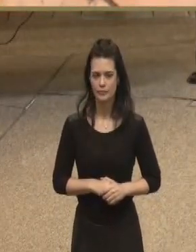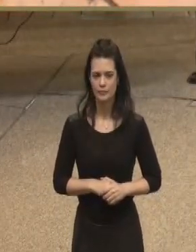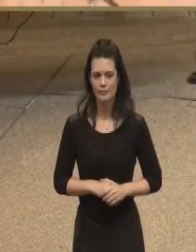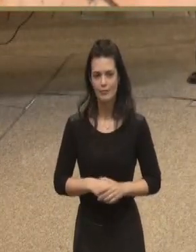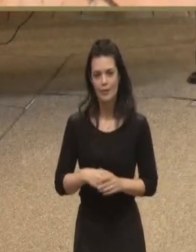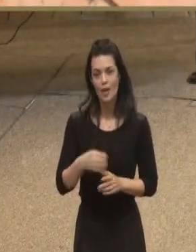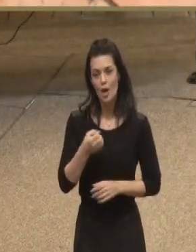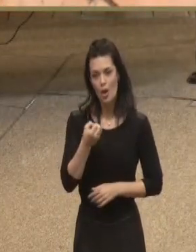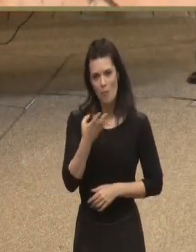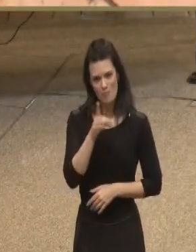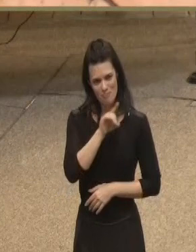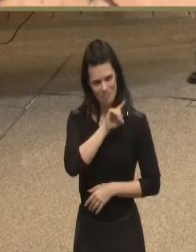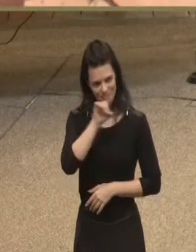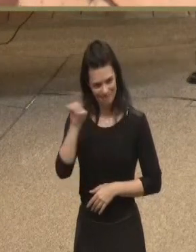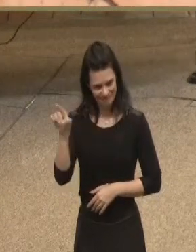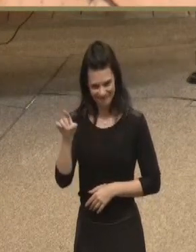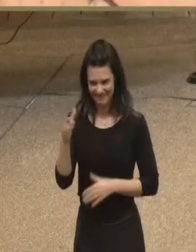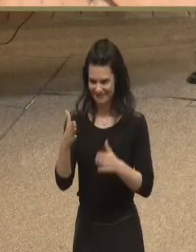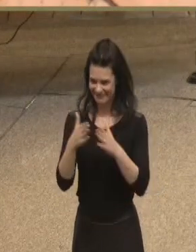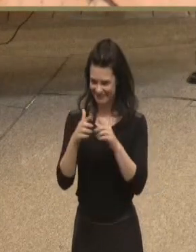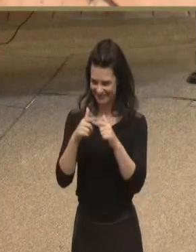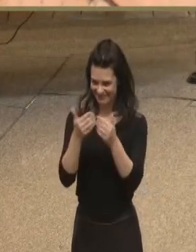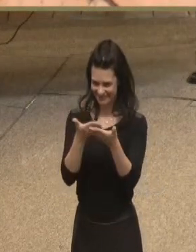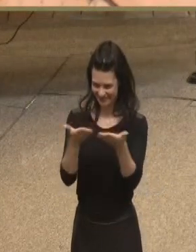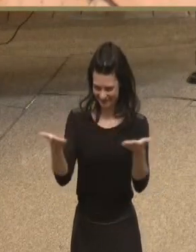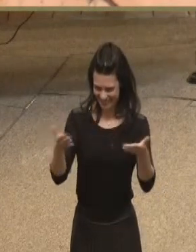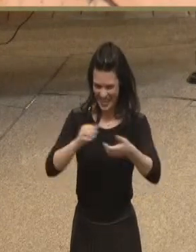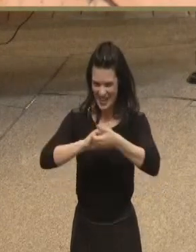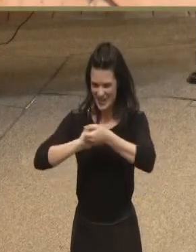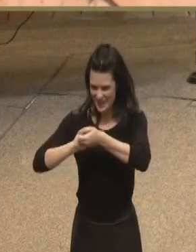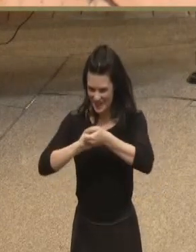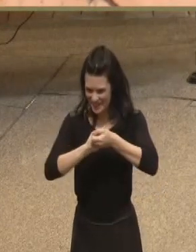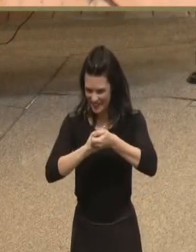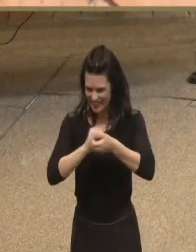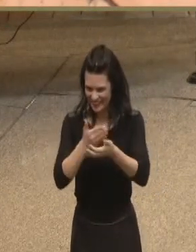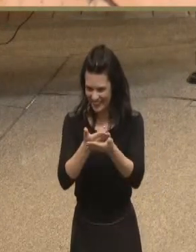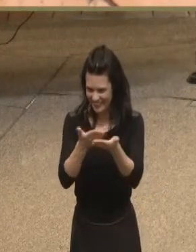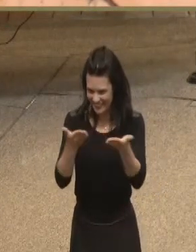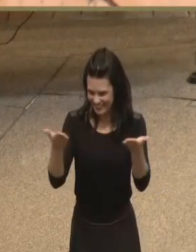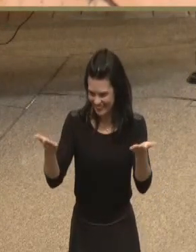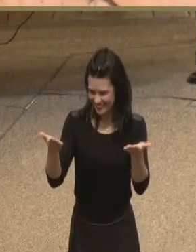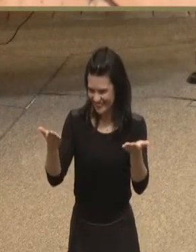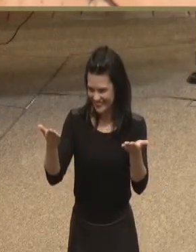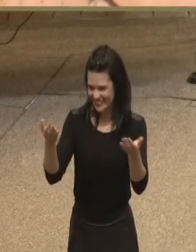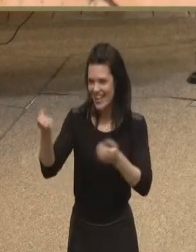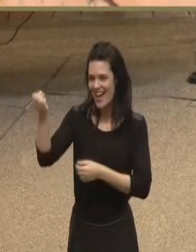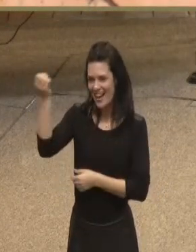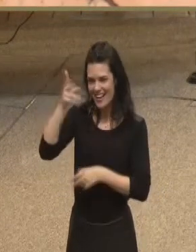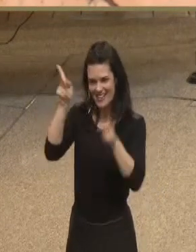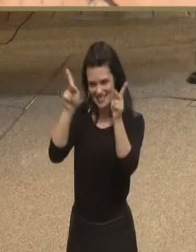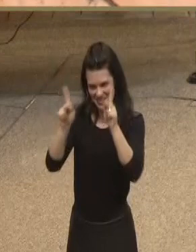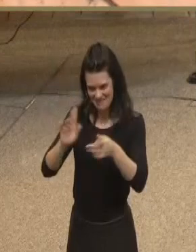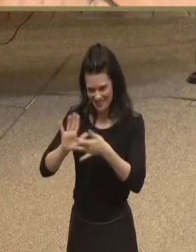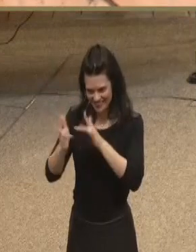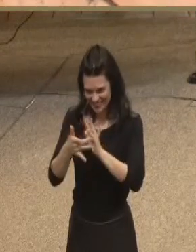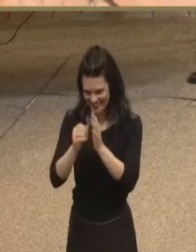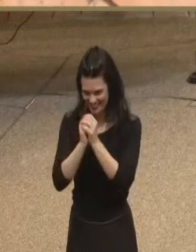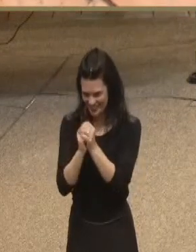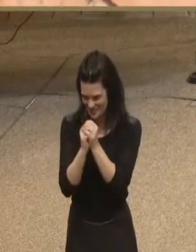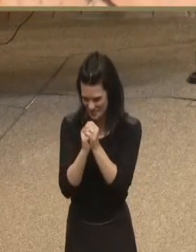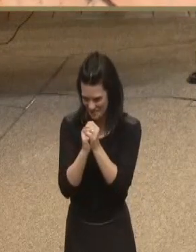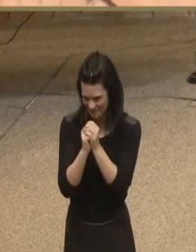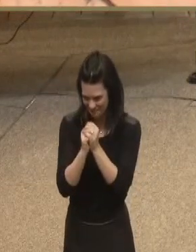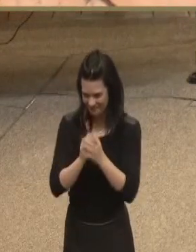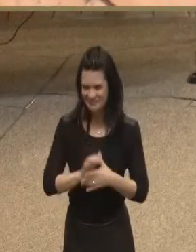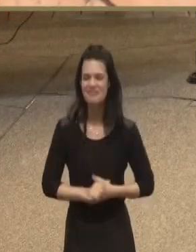Bom dia, amada igreja. Cumprimento a todos com a graça e com a paz do nosso Senhor Jesus. Amém.